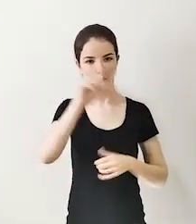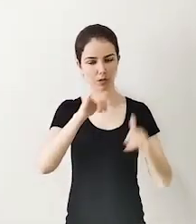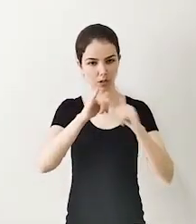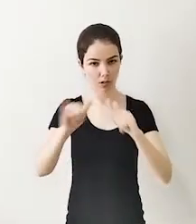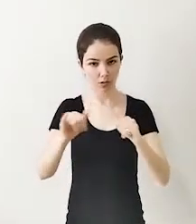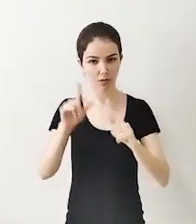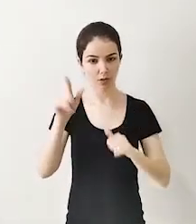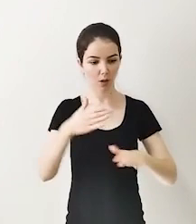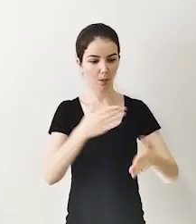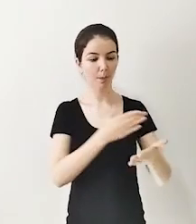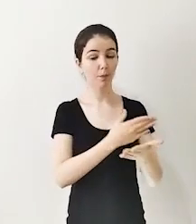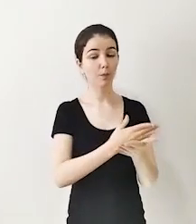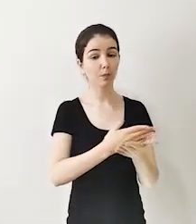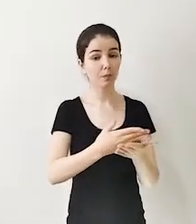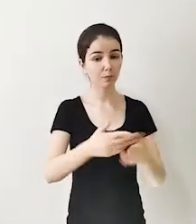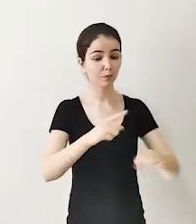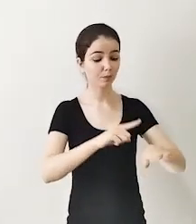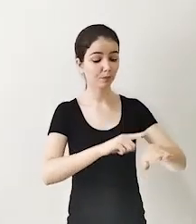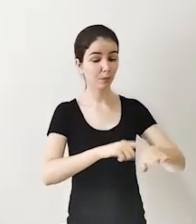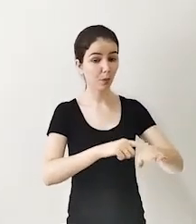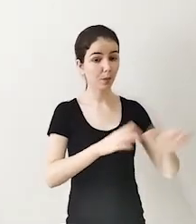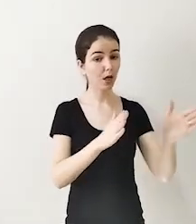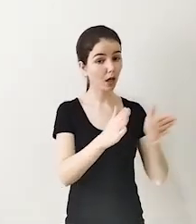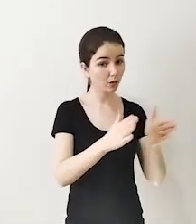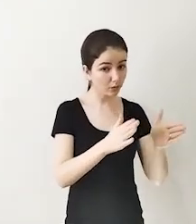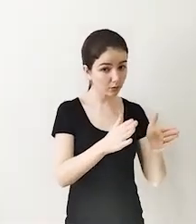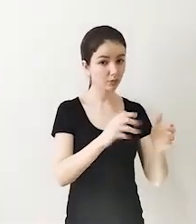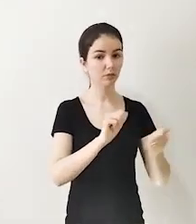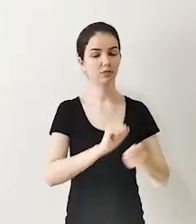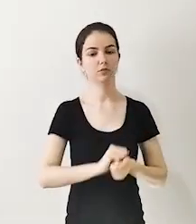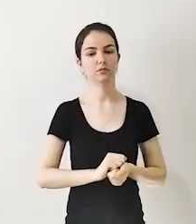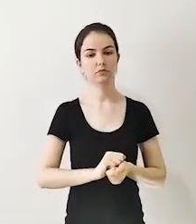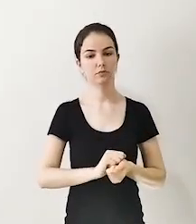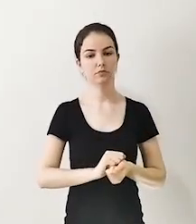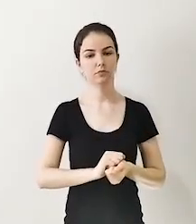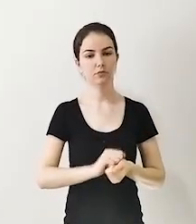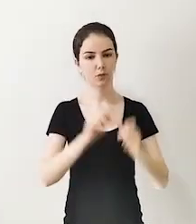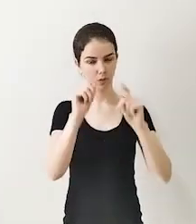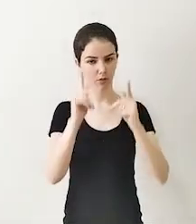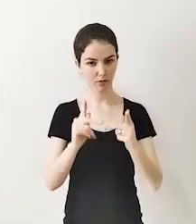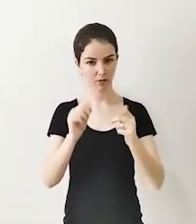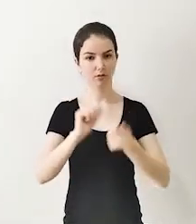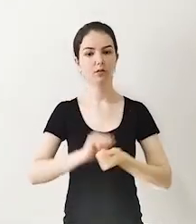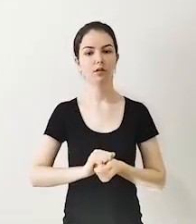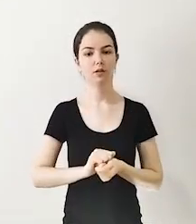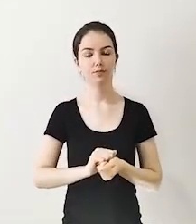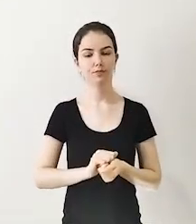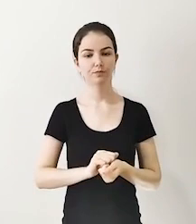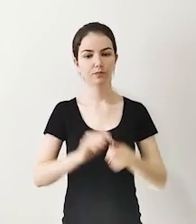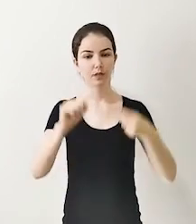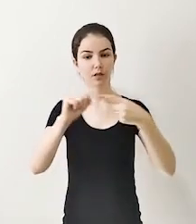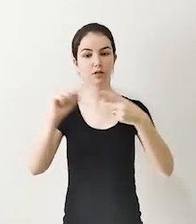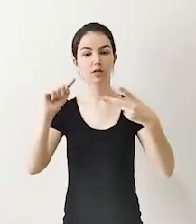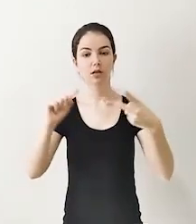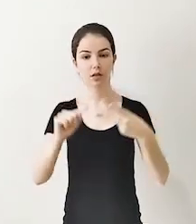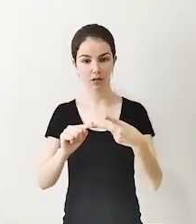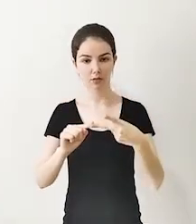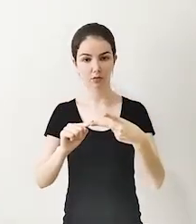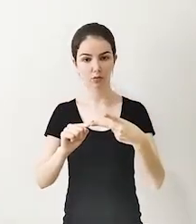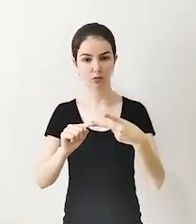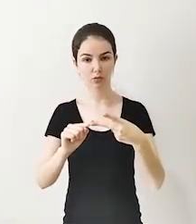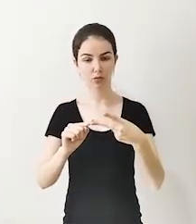então, que ele é um período da literatura brasileira, ele é um momento da nossa literatura. Fechou? E aqui a gente tem duas maneiras, né,